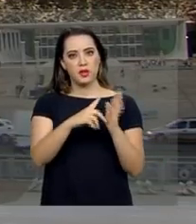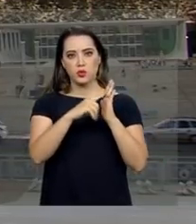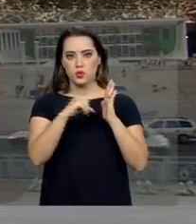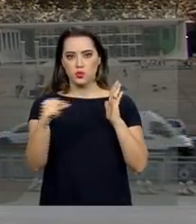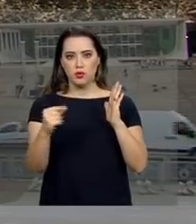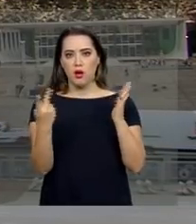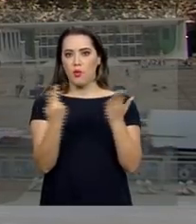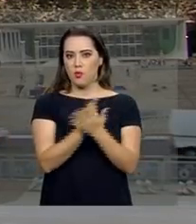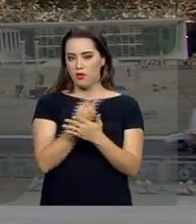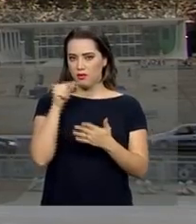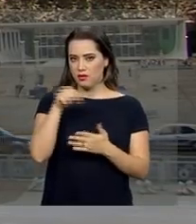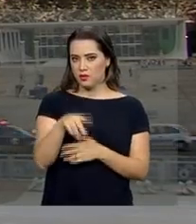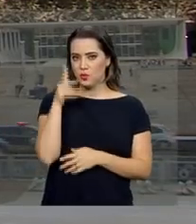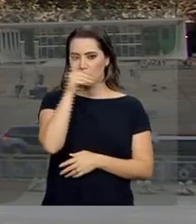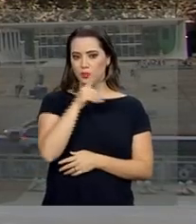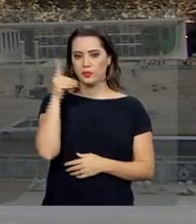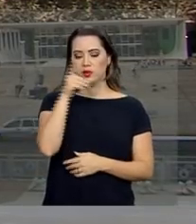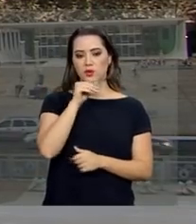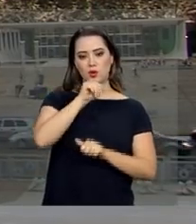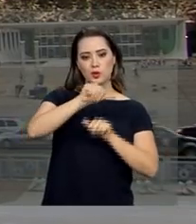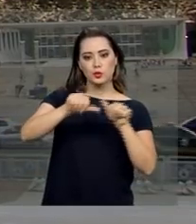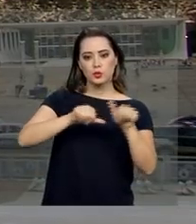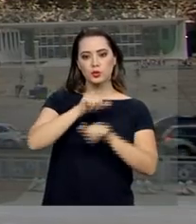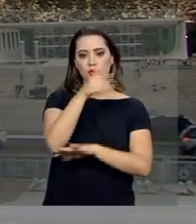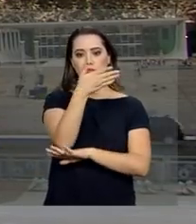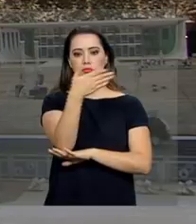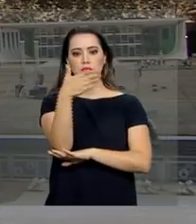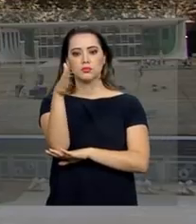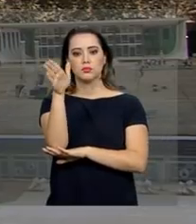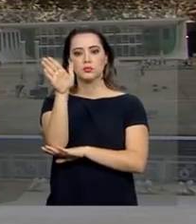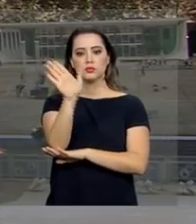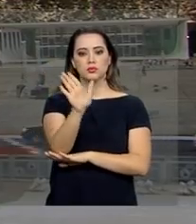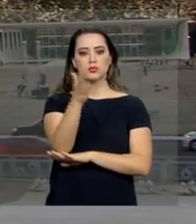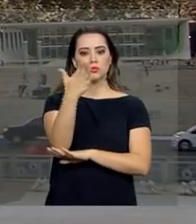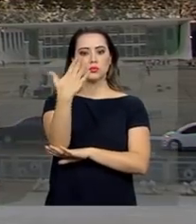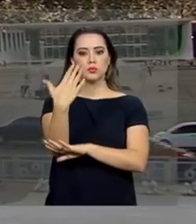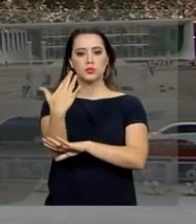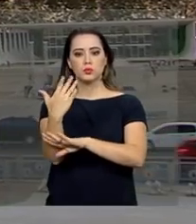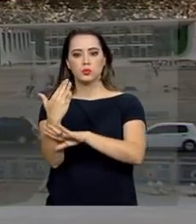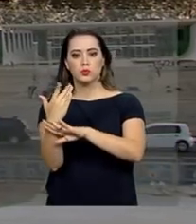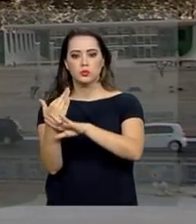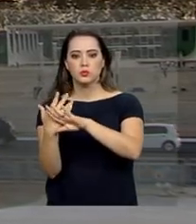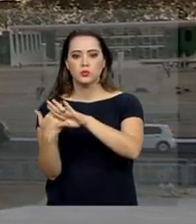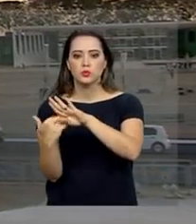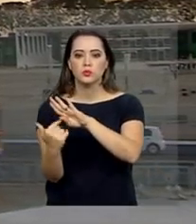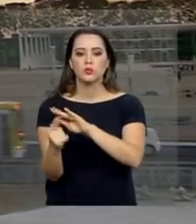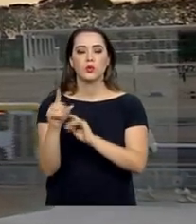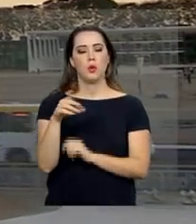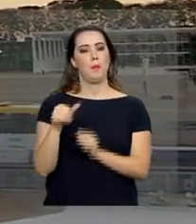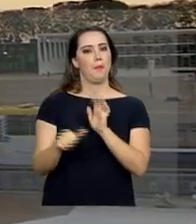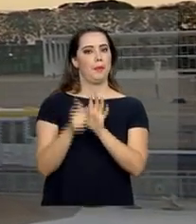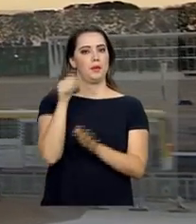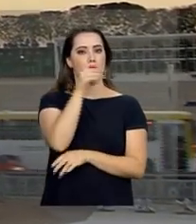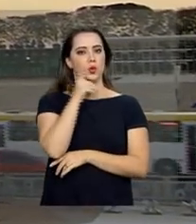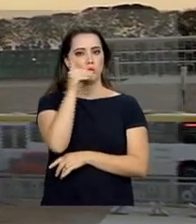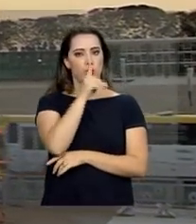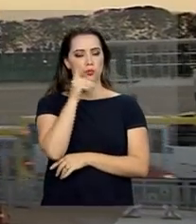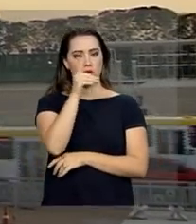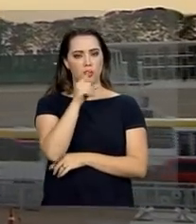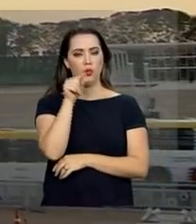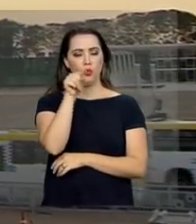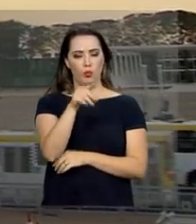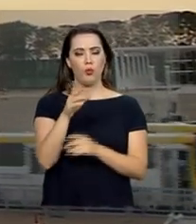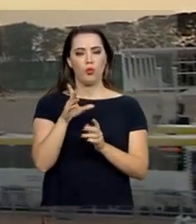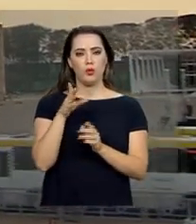acontece neste domingo a cerimônia de troca da bandeira no primeiro domingo de cada mês um bandeirão como é conhecida esta bandeira da